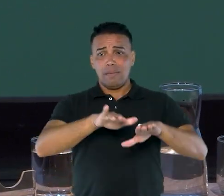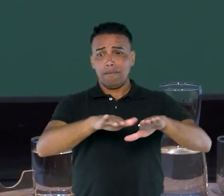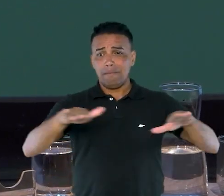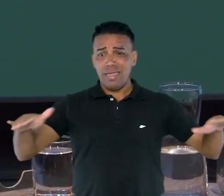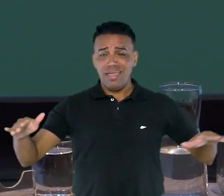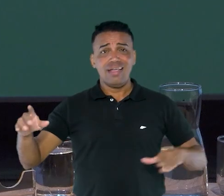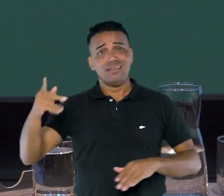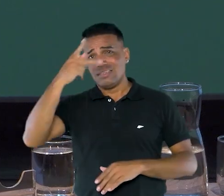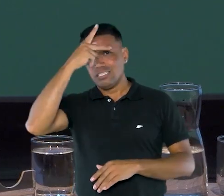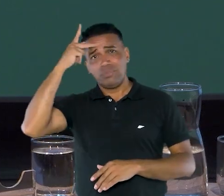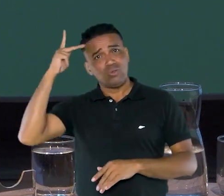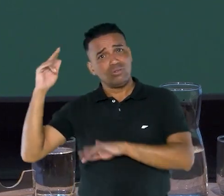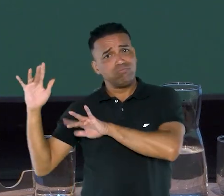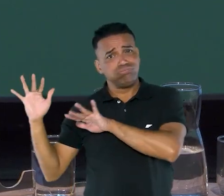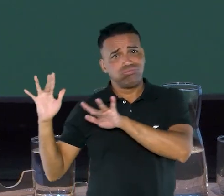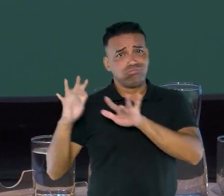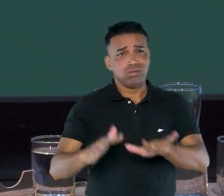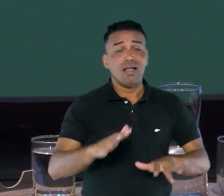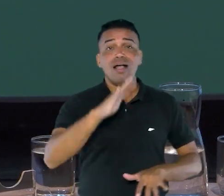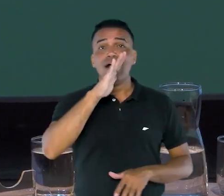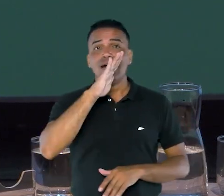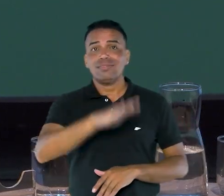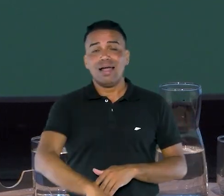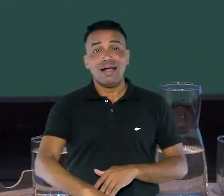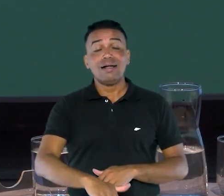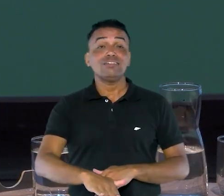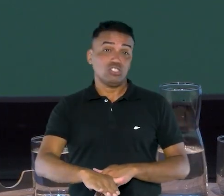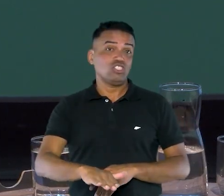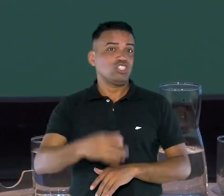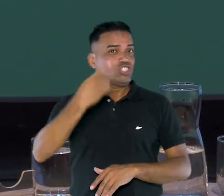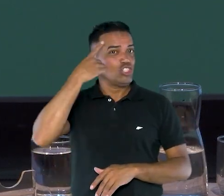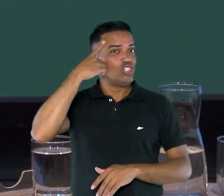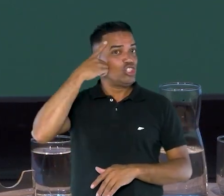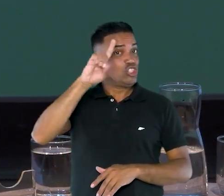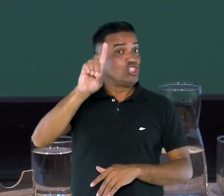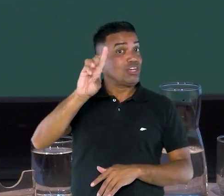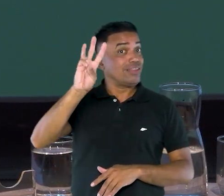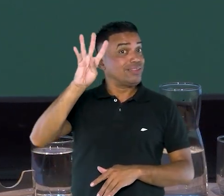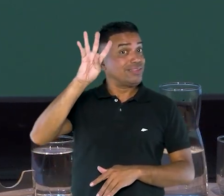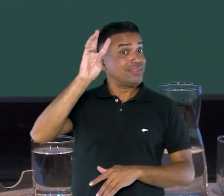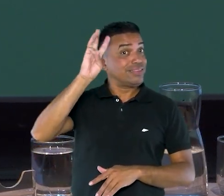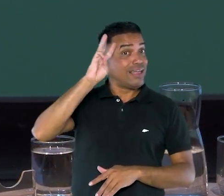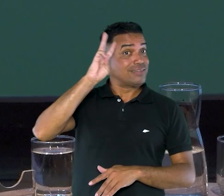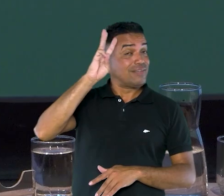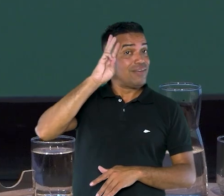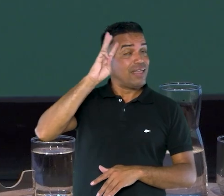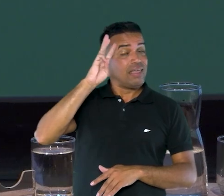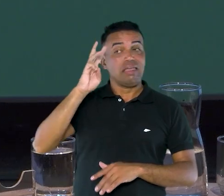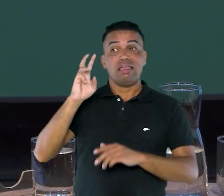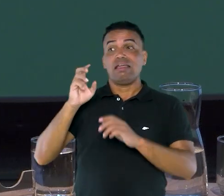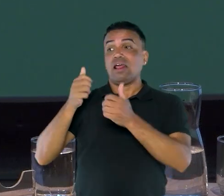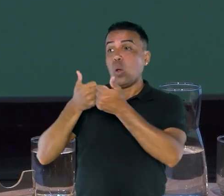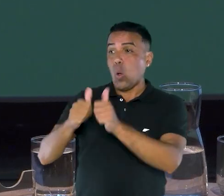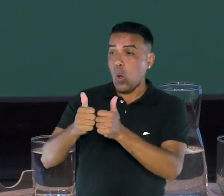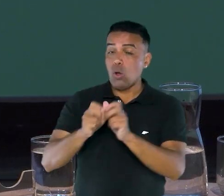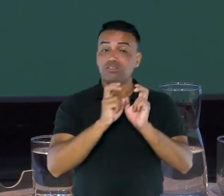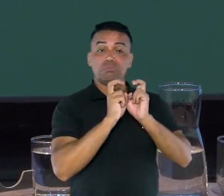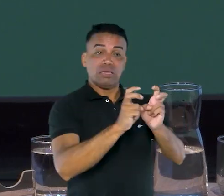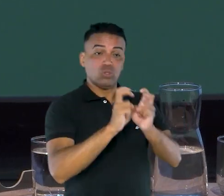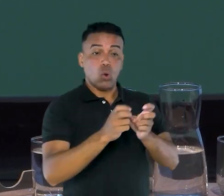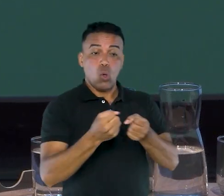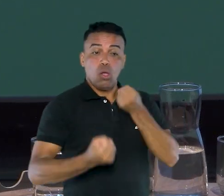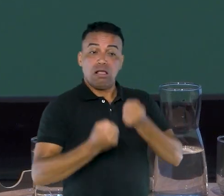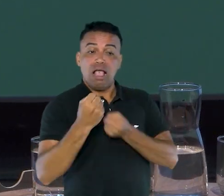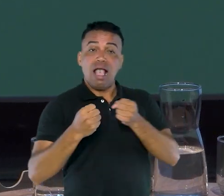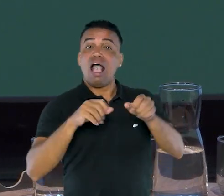várias pessoas virem aqui à tarde de uma terça-feira, pegar o ônibus, o metrô, seu carro, enfrentar